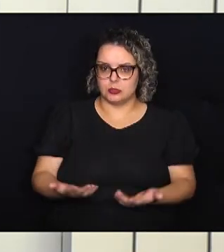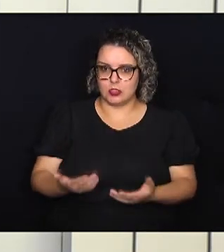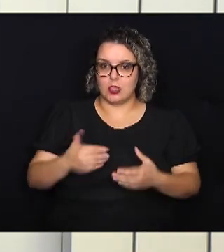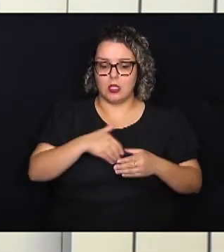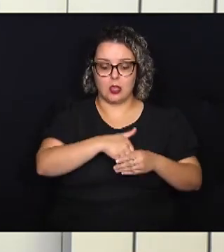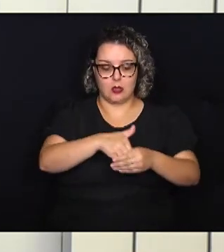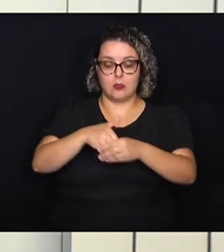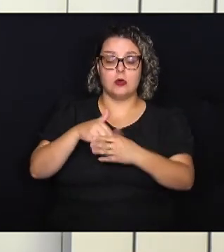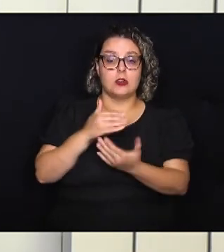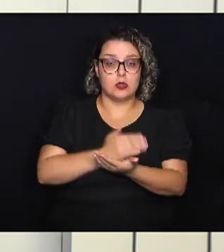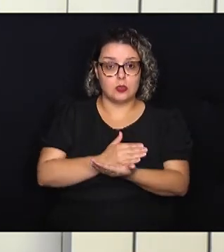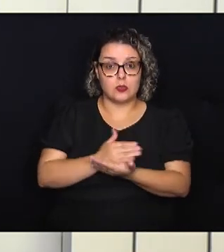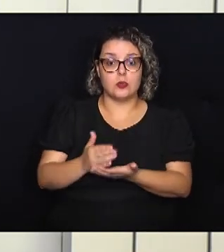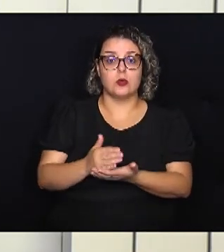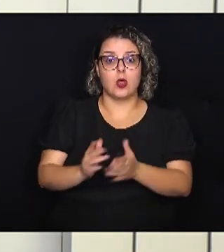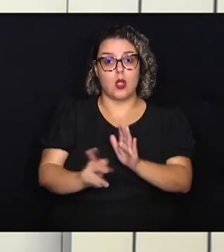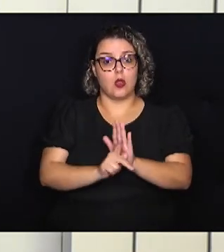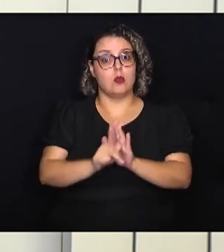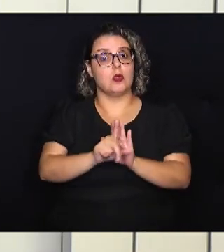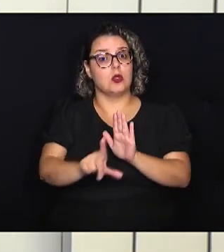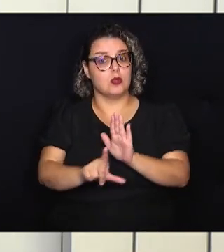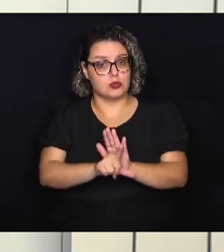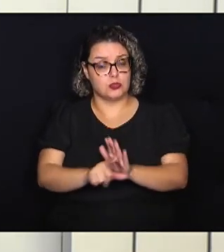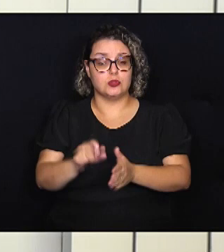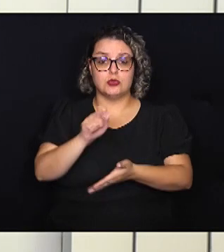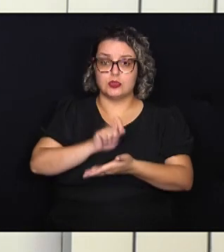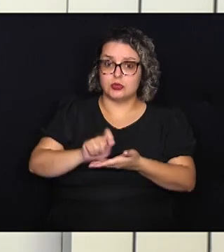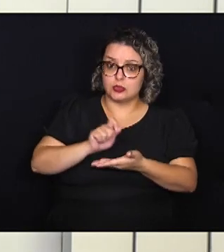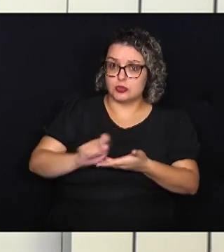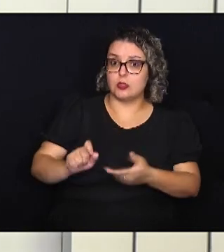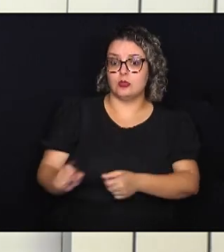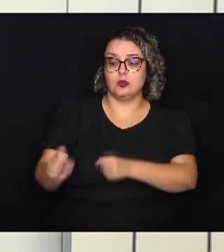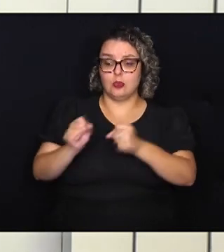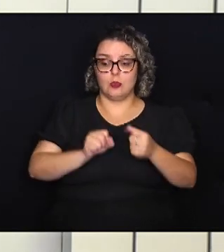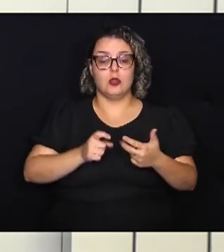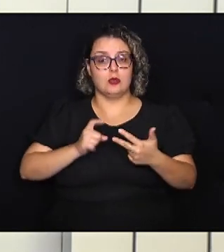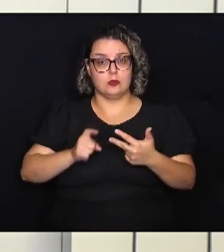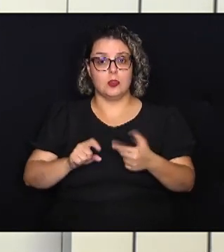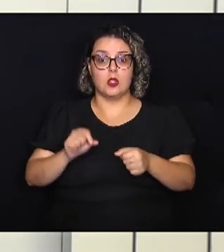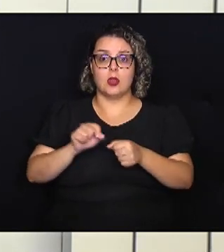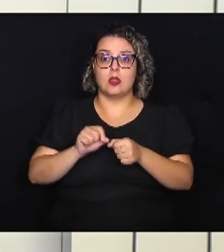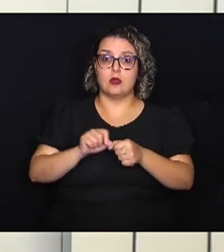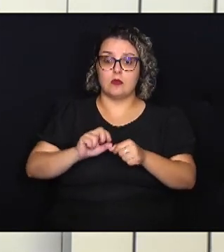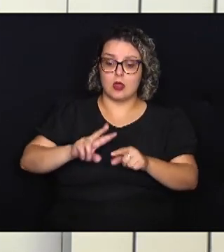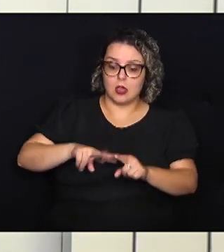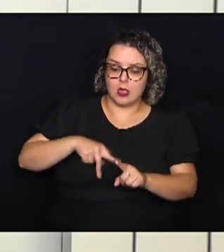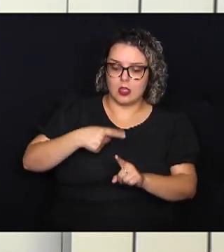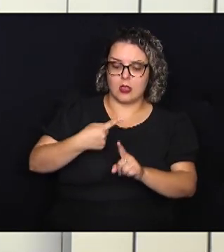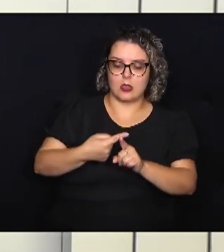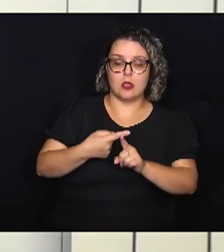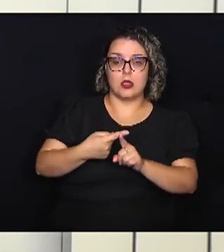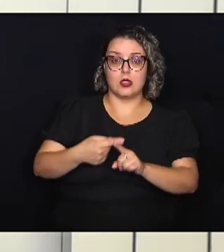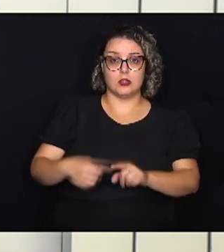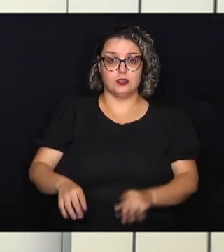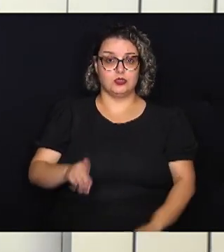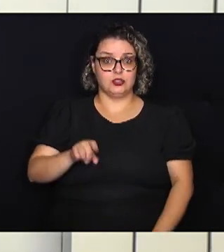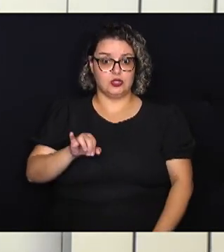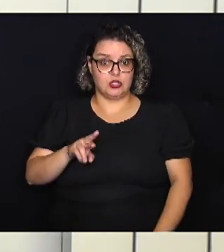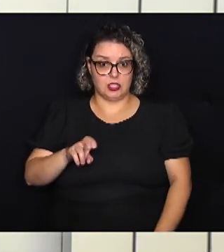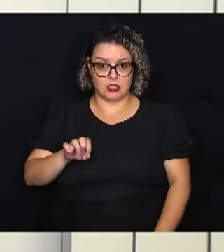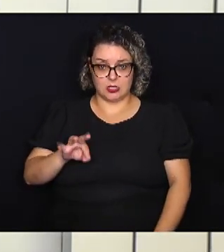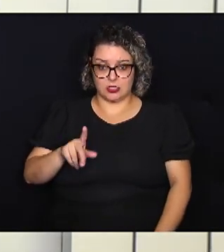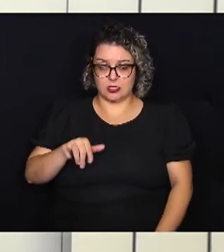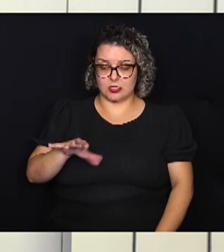votação inicial, o projeto de lei de autoria do Poder Executivo que faz acréscimo à Lei de Diretrizes Orçamentárias